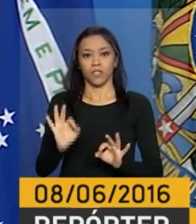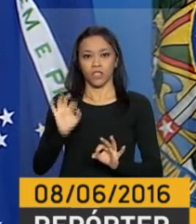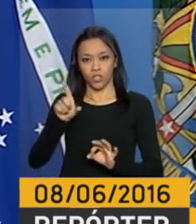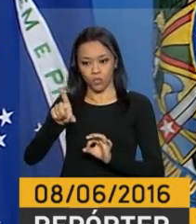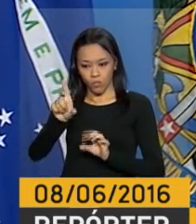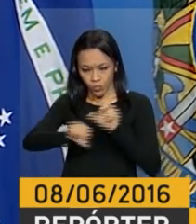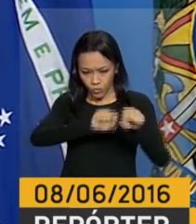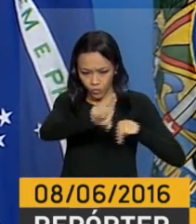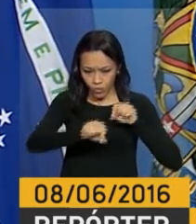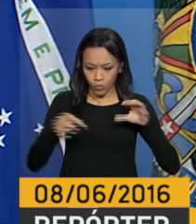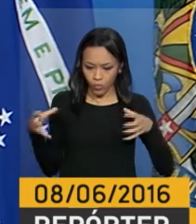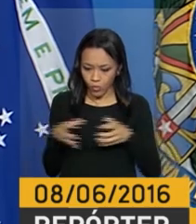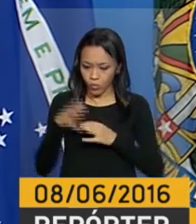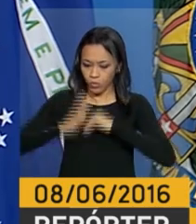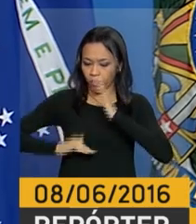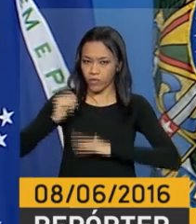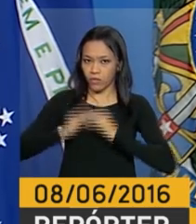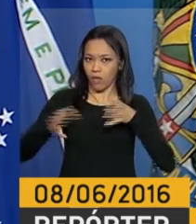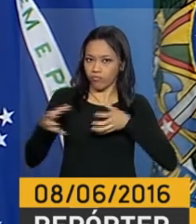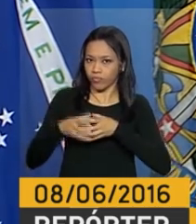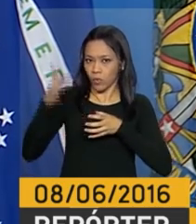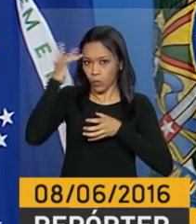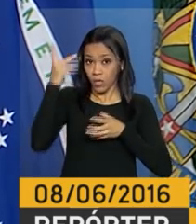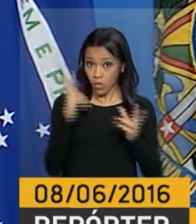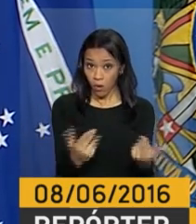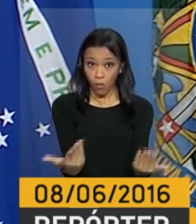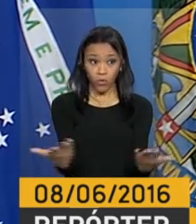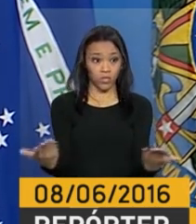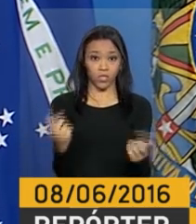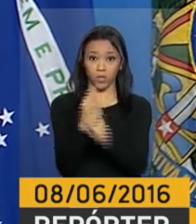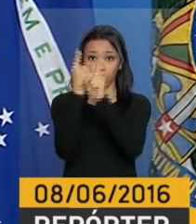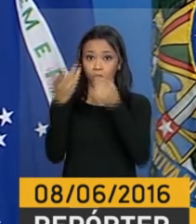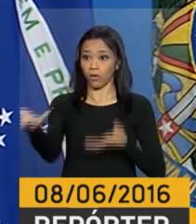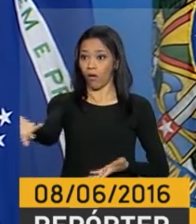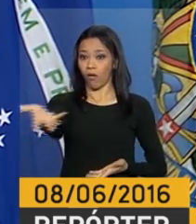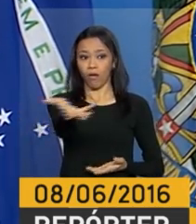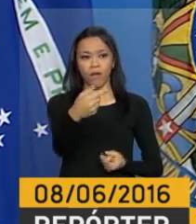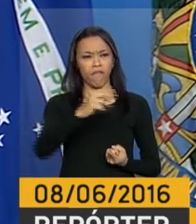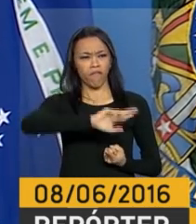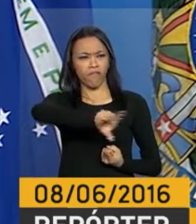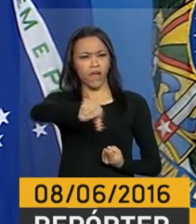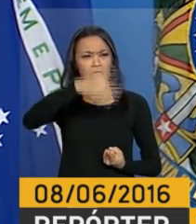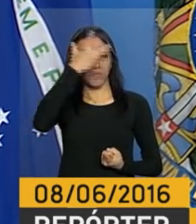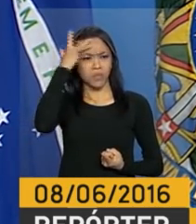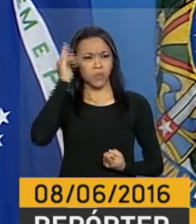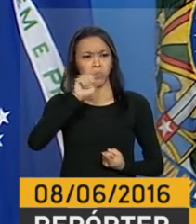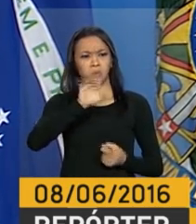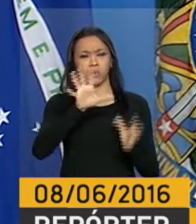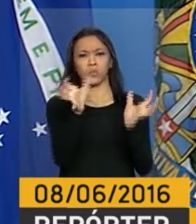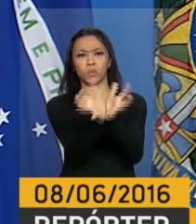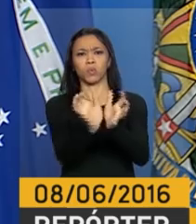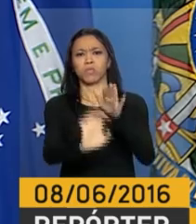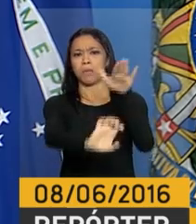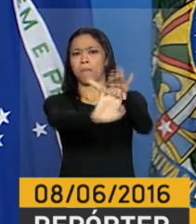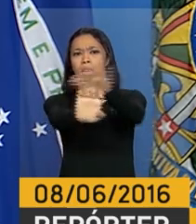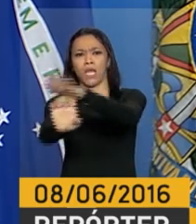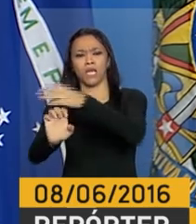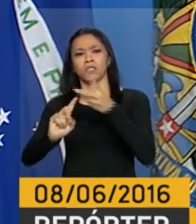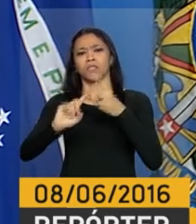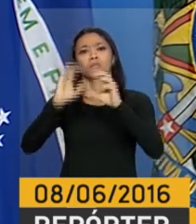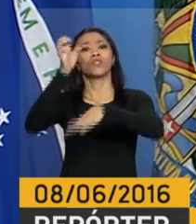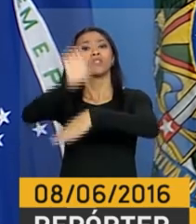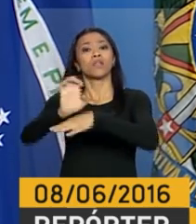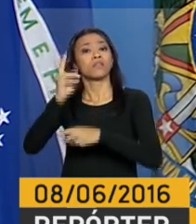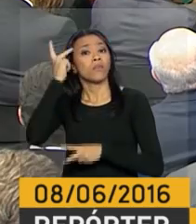foi montada primeiro com eventos como este convenhamos a viam os vários setores do Estado de São Paulo